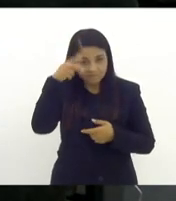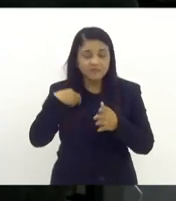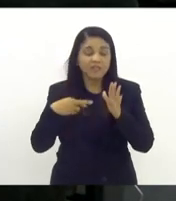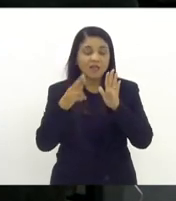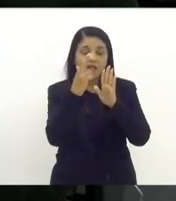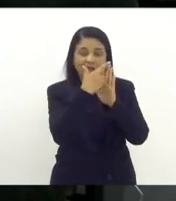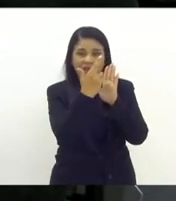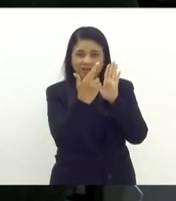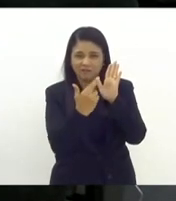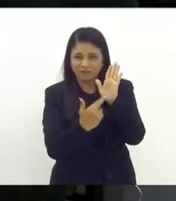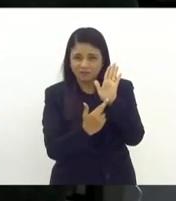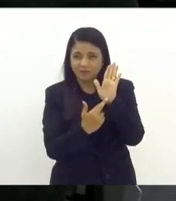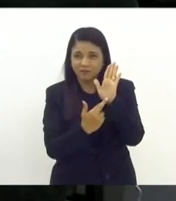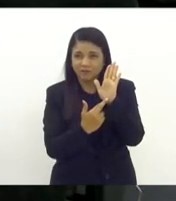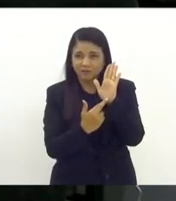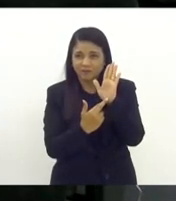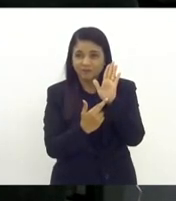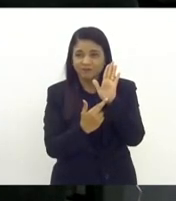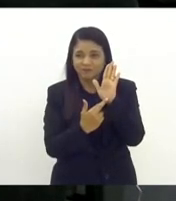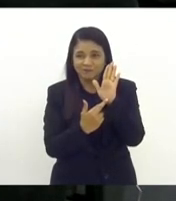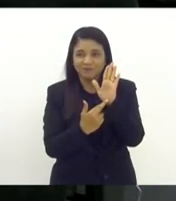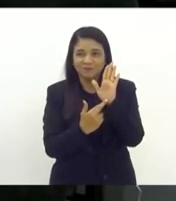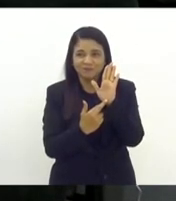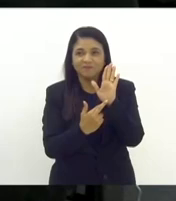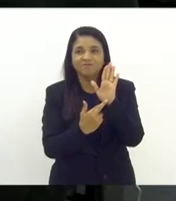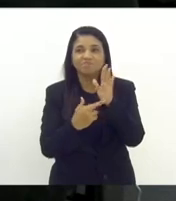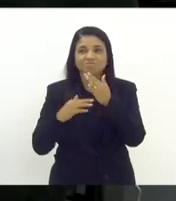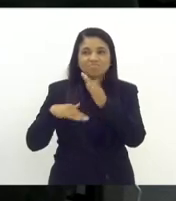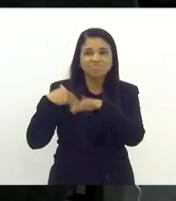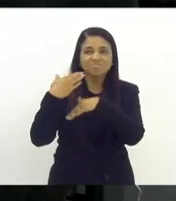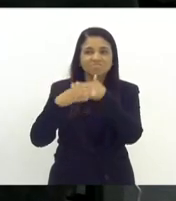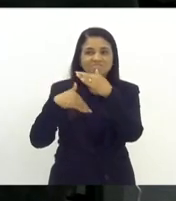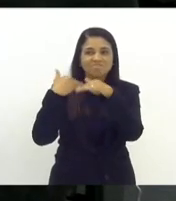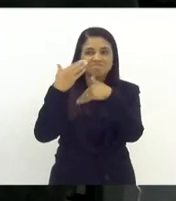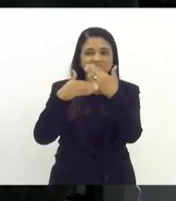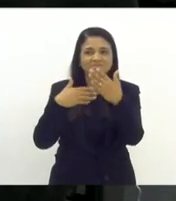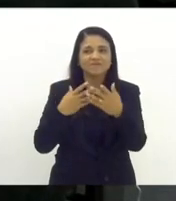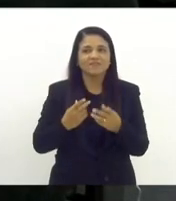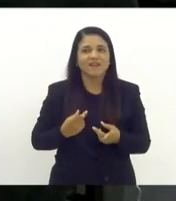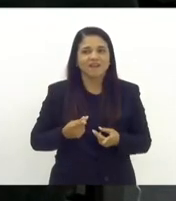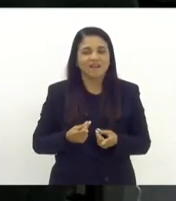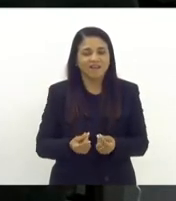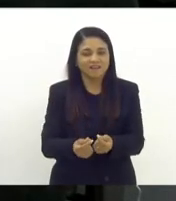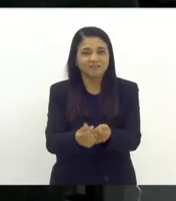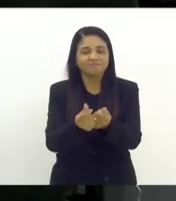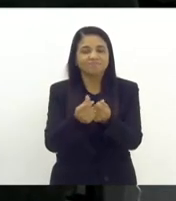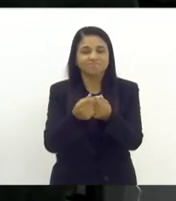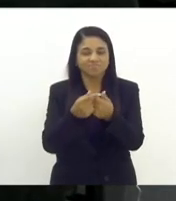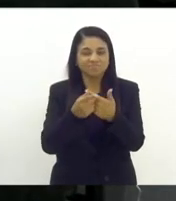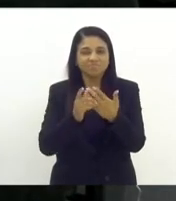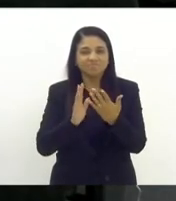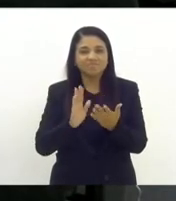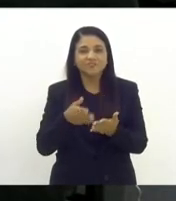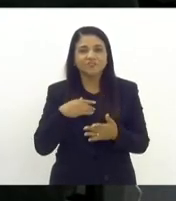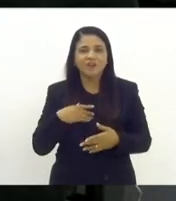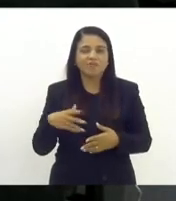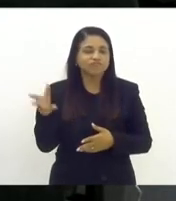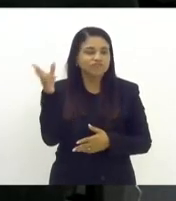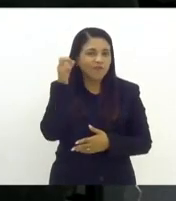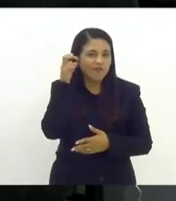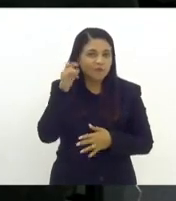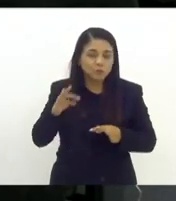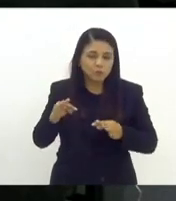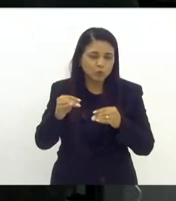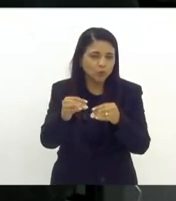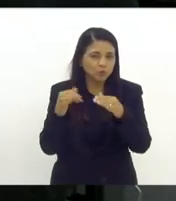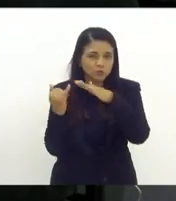é sendo construído há muito tempo então a gente já ouviu todas as esferas